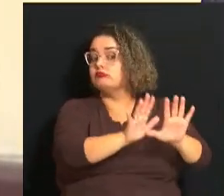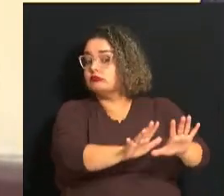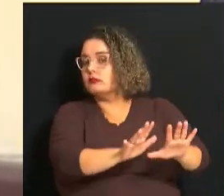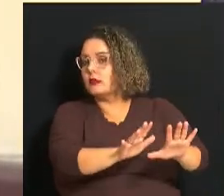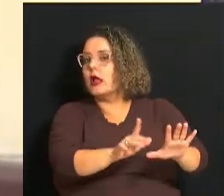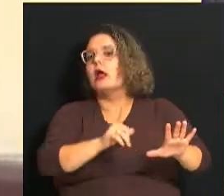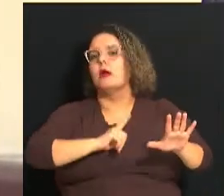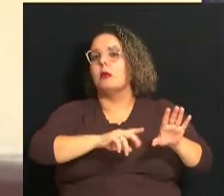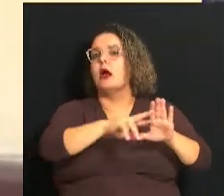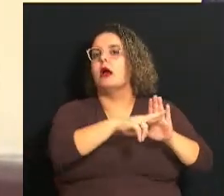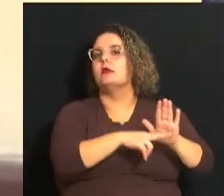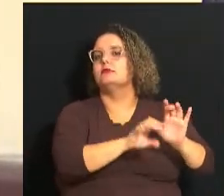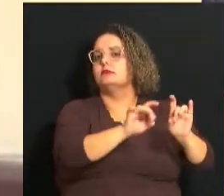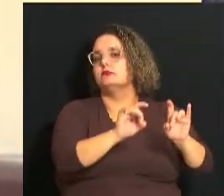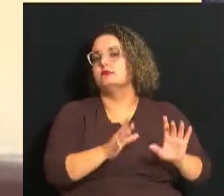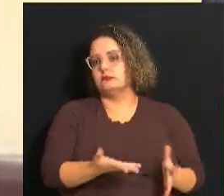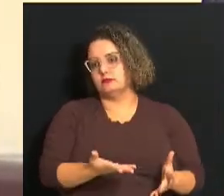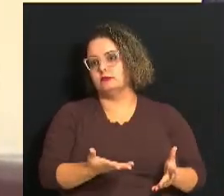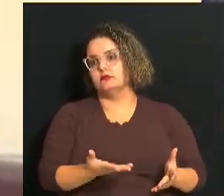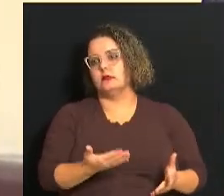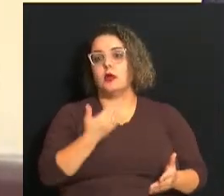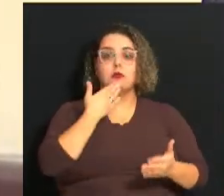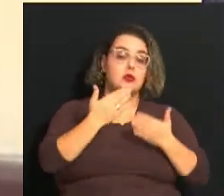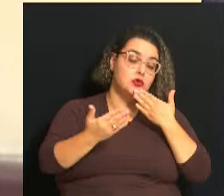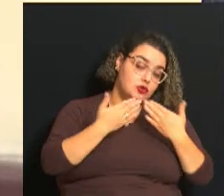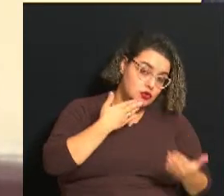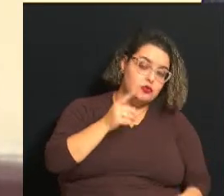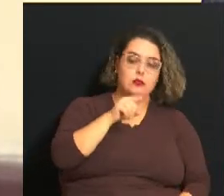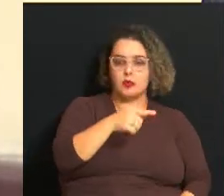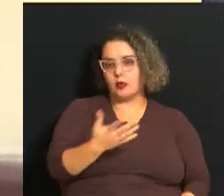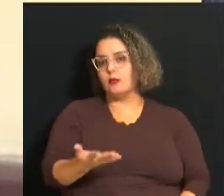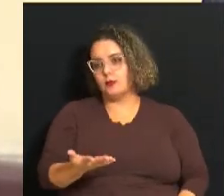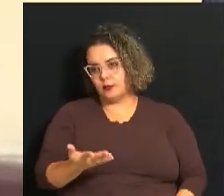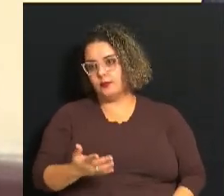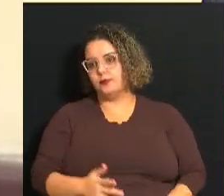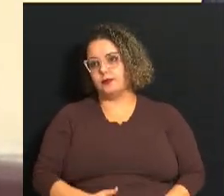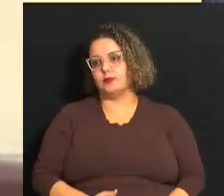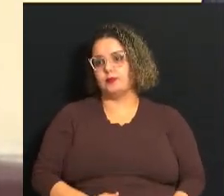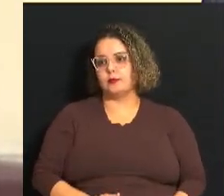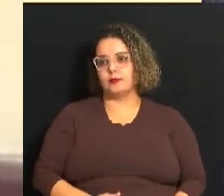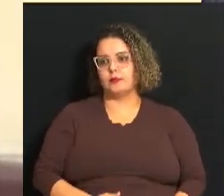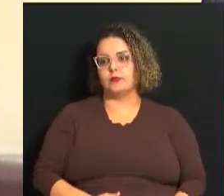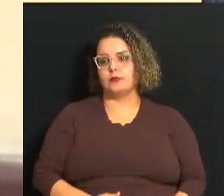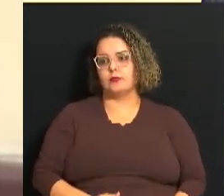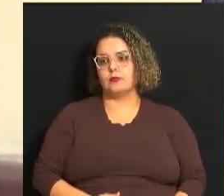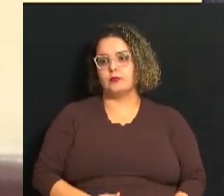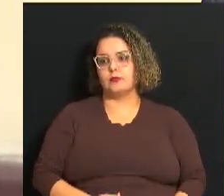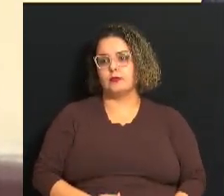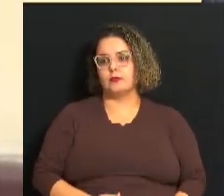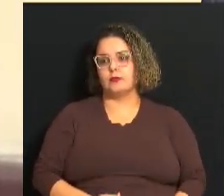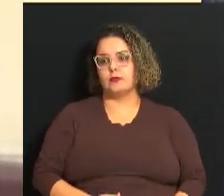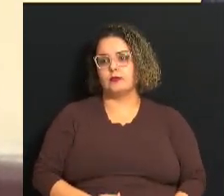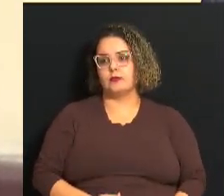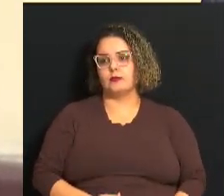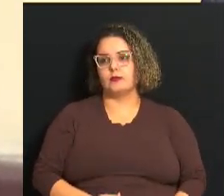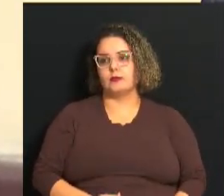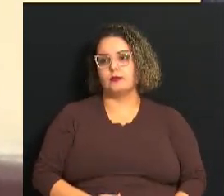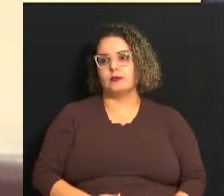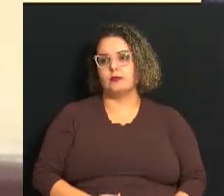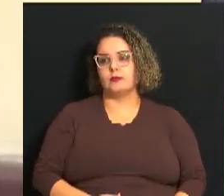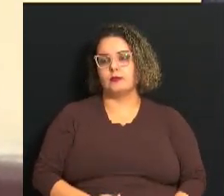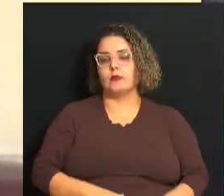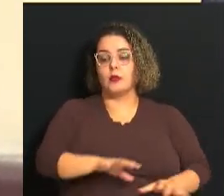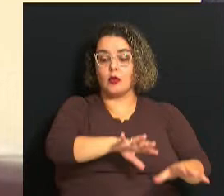específica e é um dos motivos de tanta cobrança porque enquanto ele permanece é fora do o